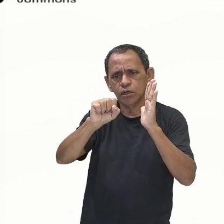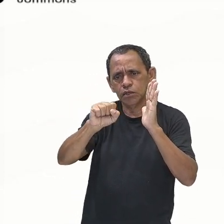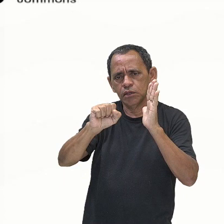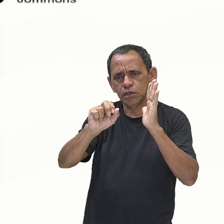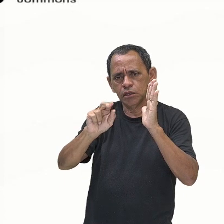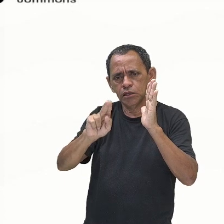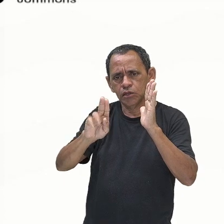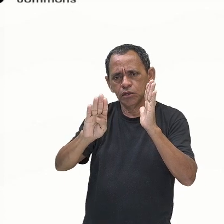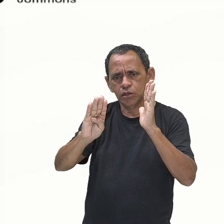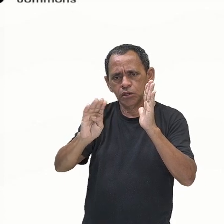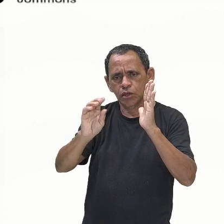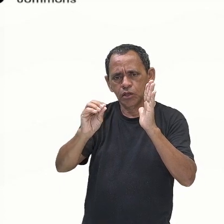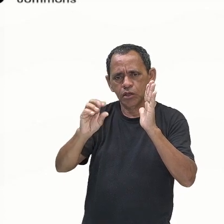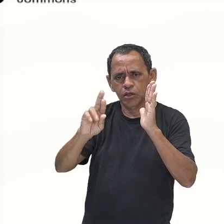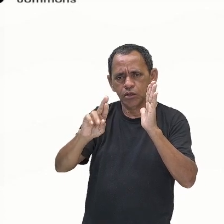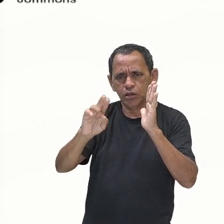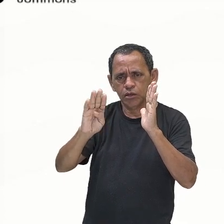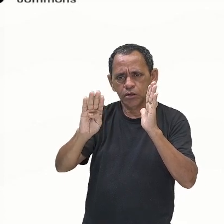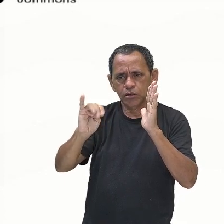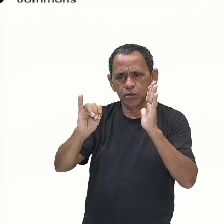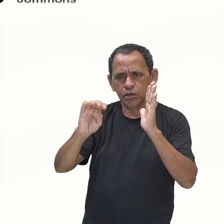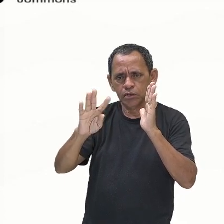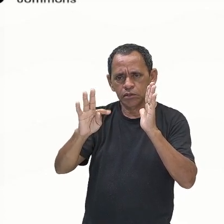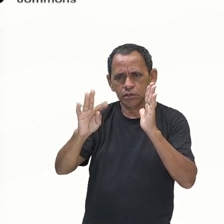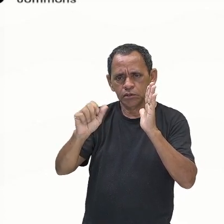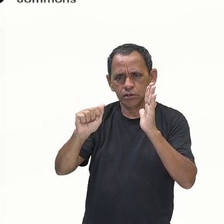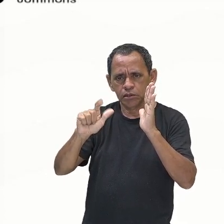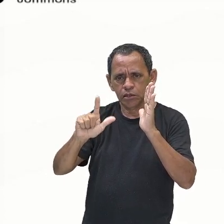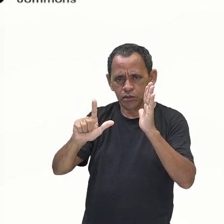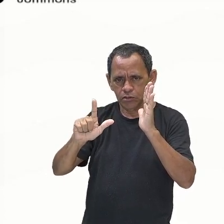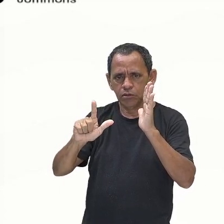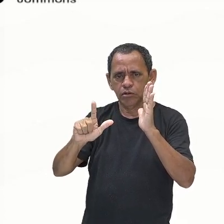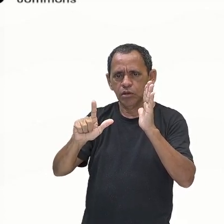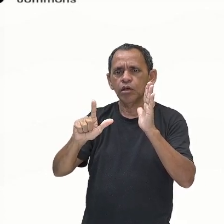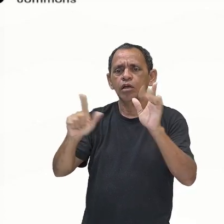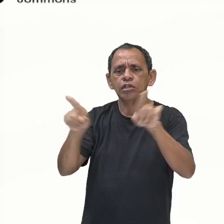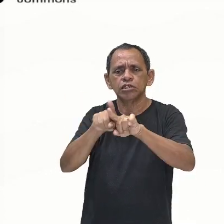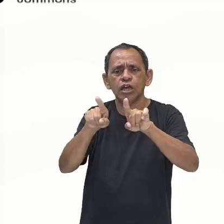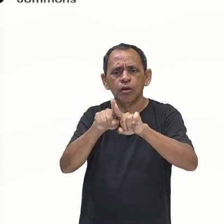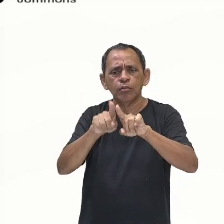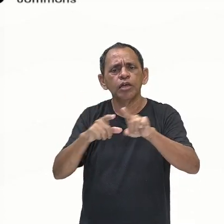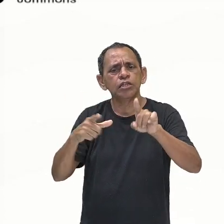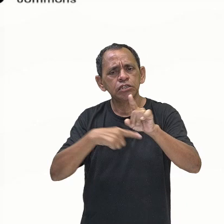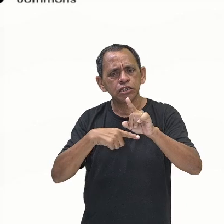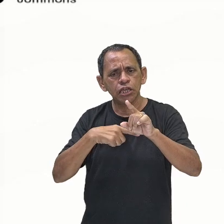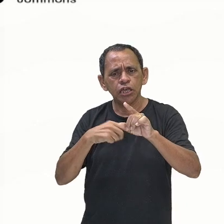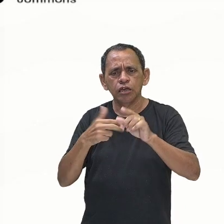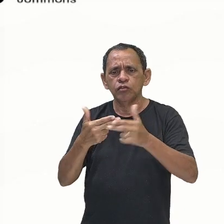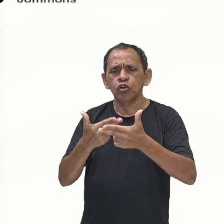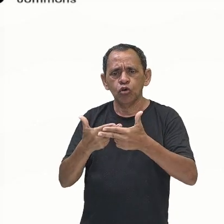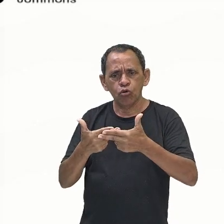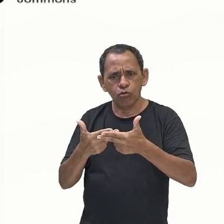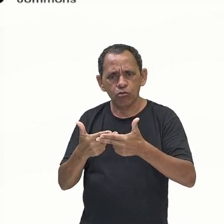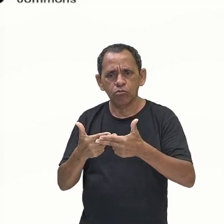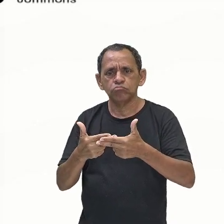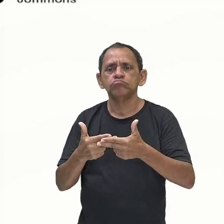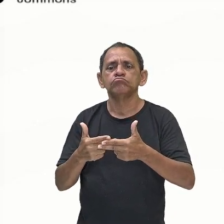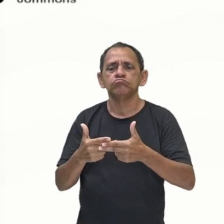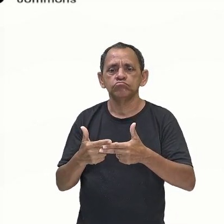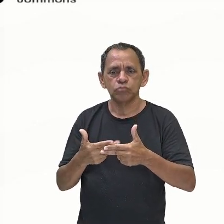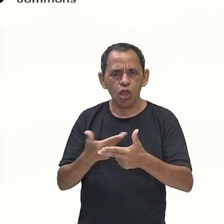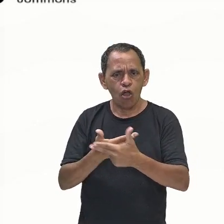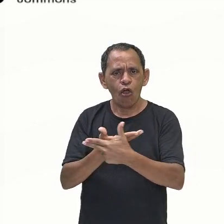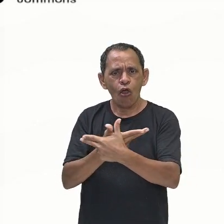1957, com o lançamento do satélite Sputnik pela União Soviética, nós passamos a ter